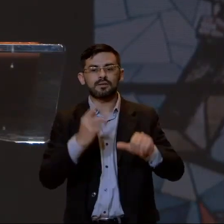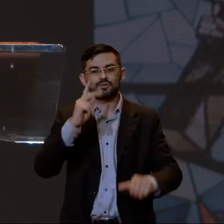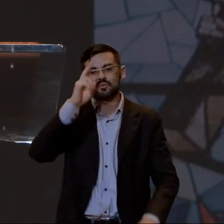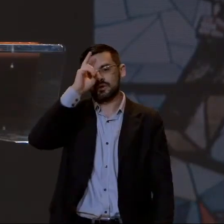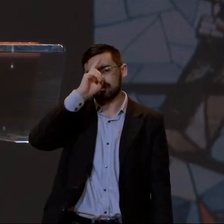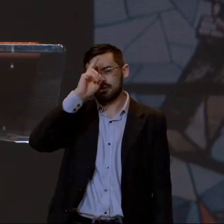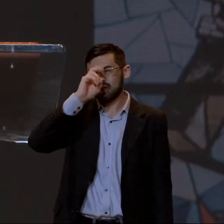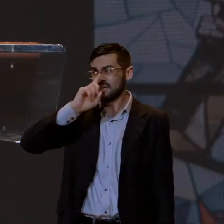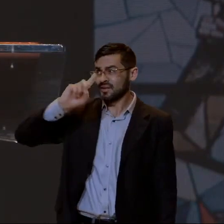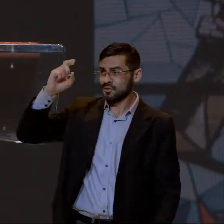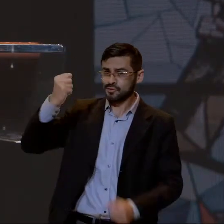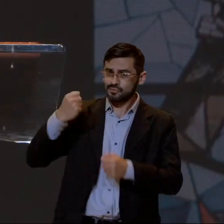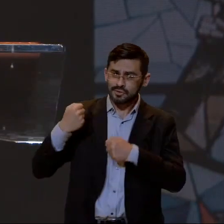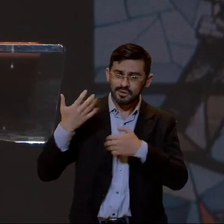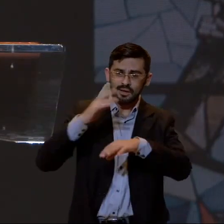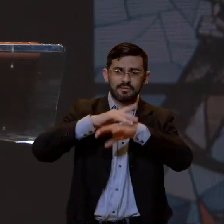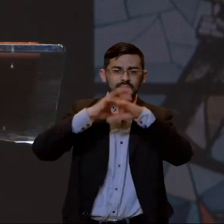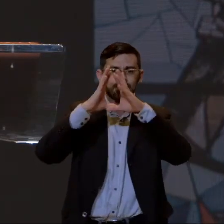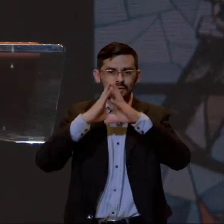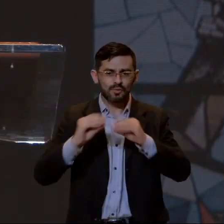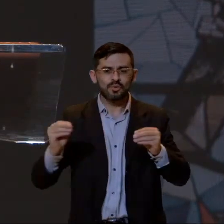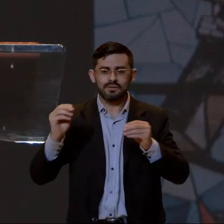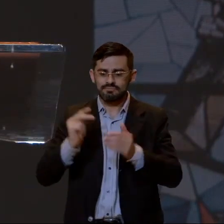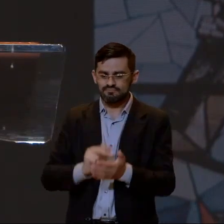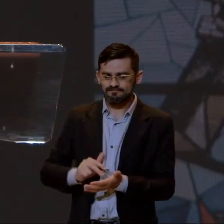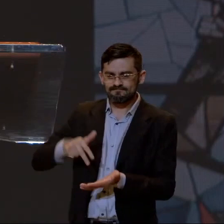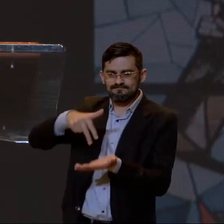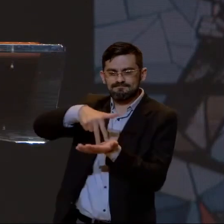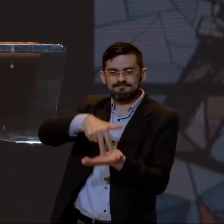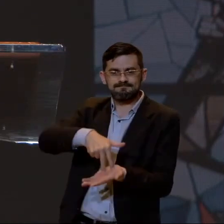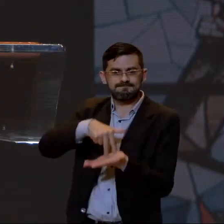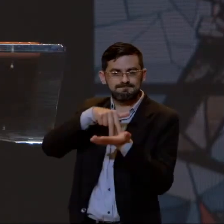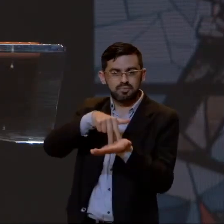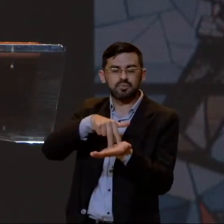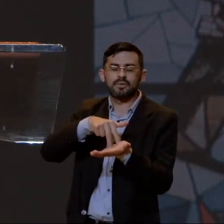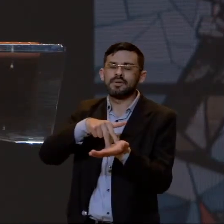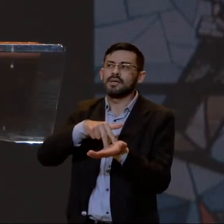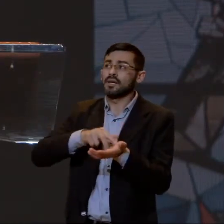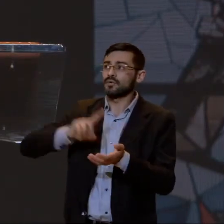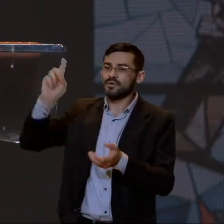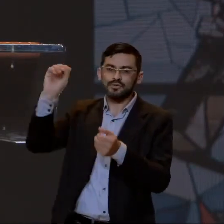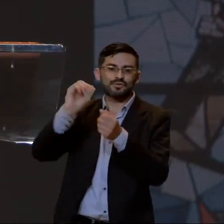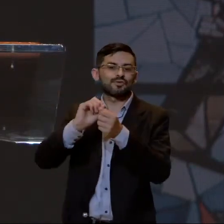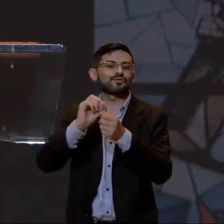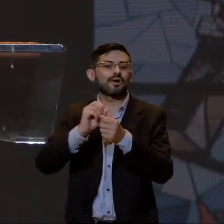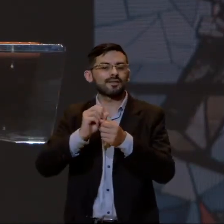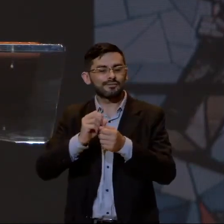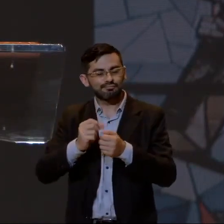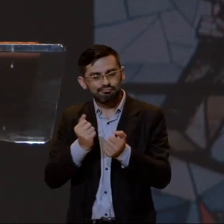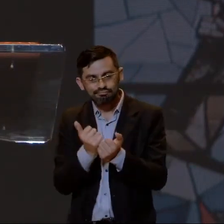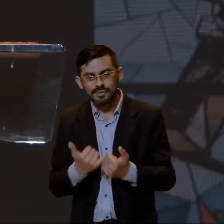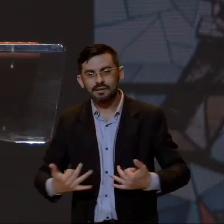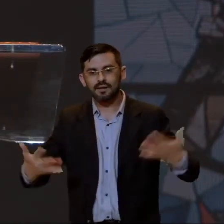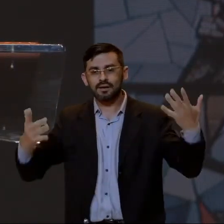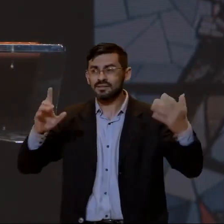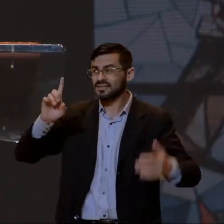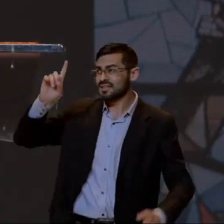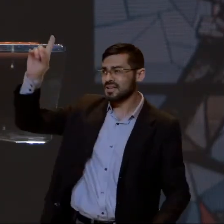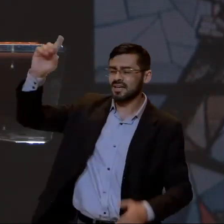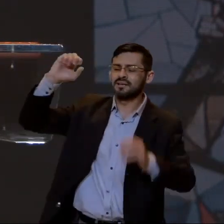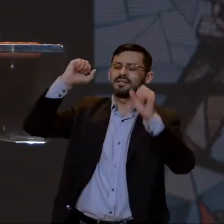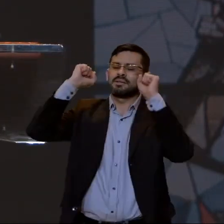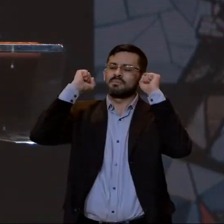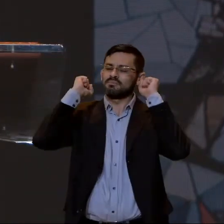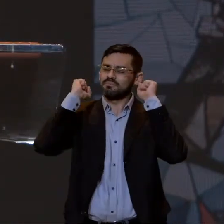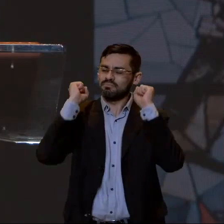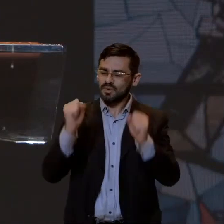Deus que cura, Ele é o Deus que levanta, Ele é o Deus que faz nascer, Ele é Deus, Ele pode